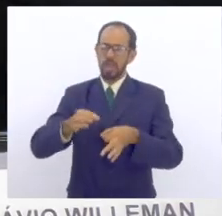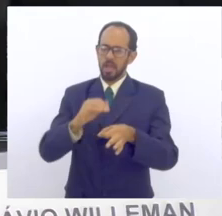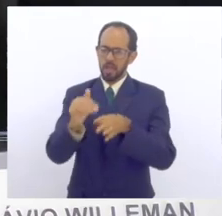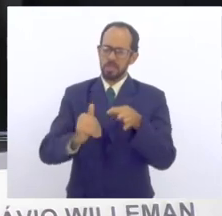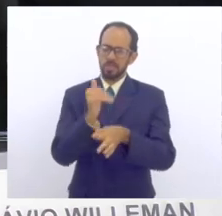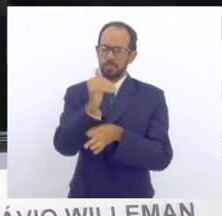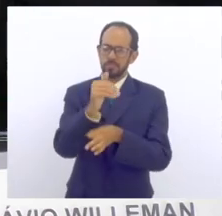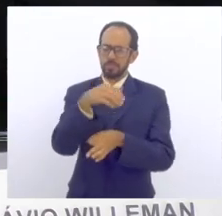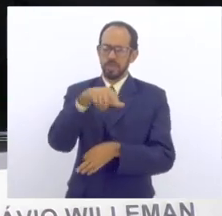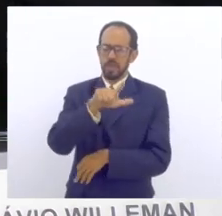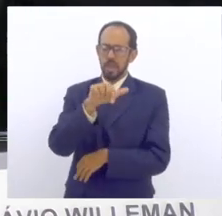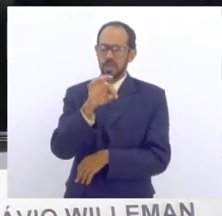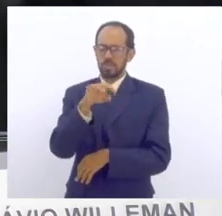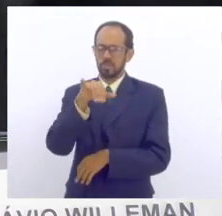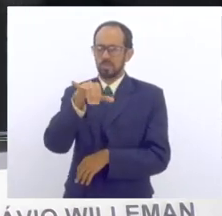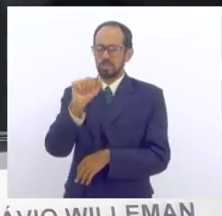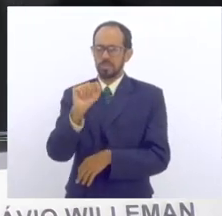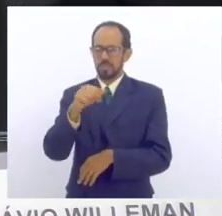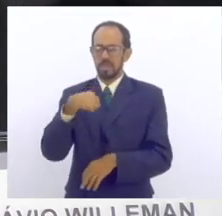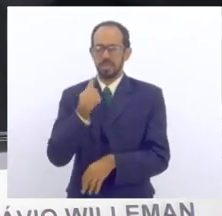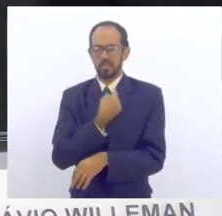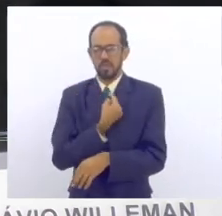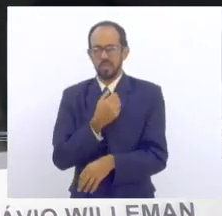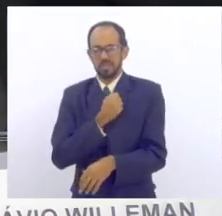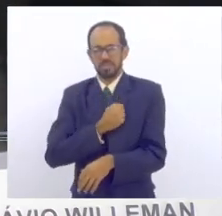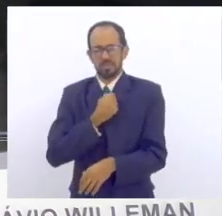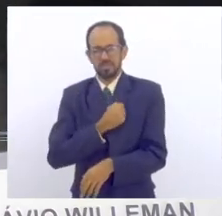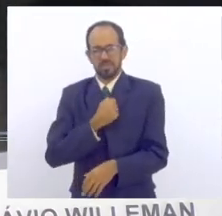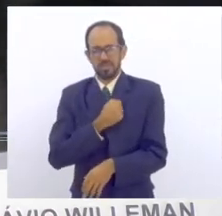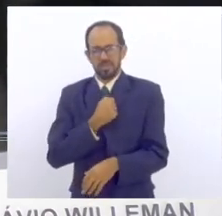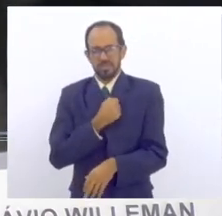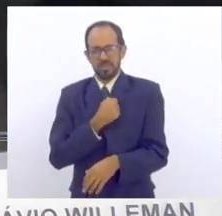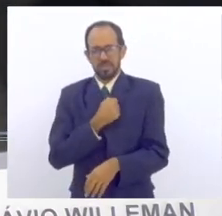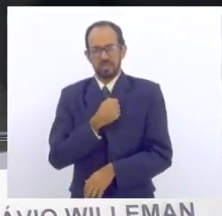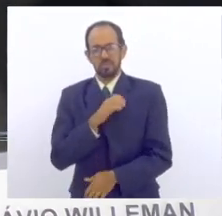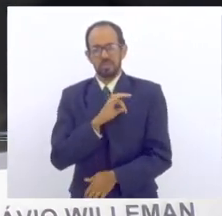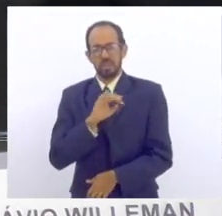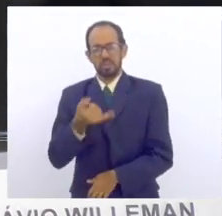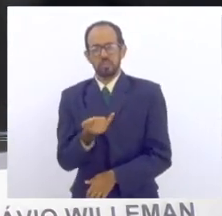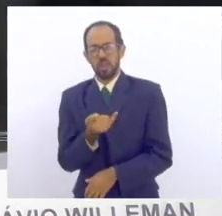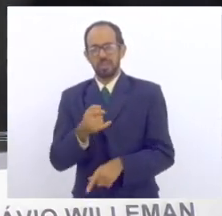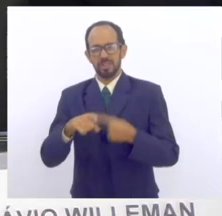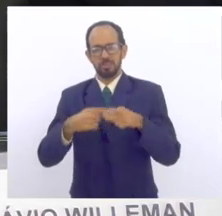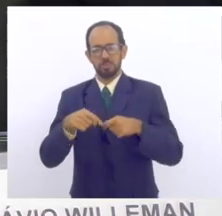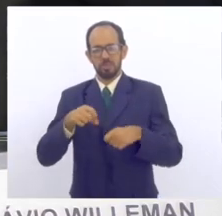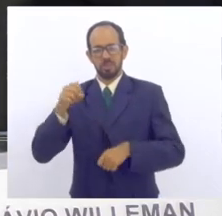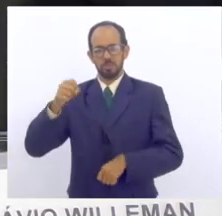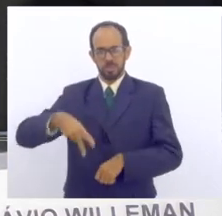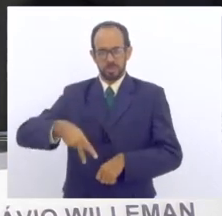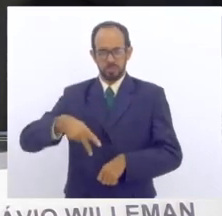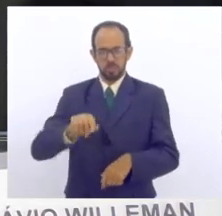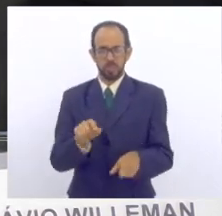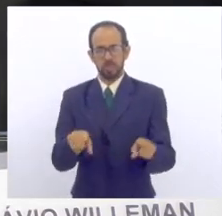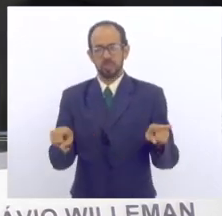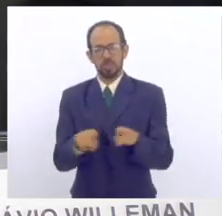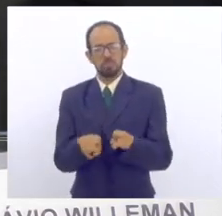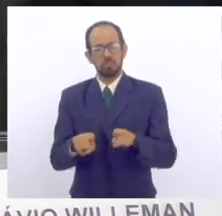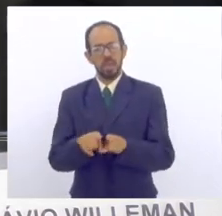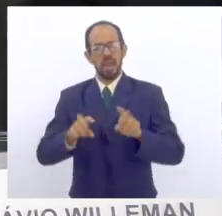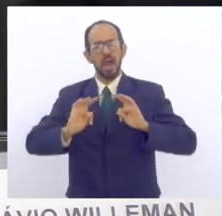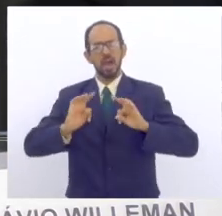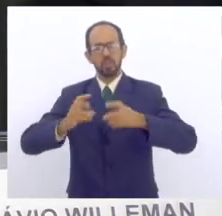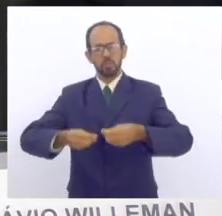faz ao nosso Tribunal de Justiça após a sua aposentadoria quero cumprimentar a todos os